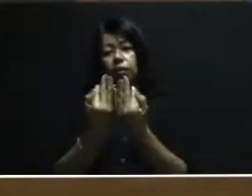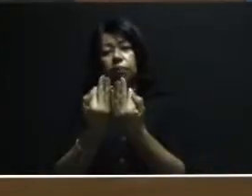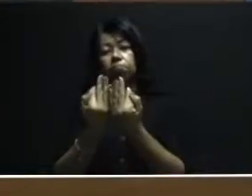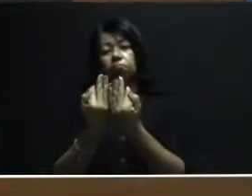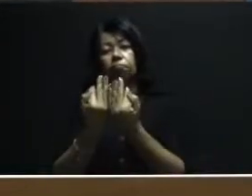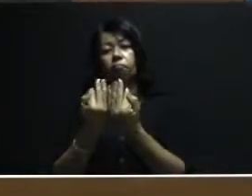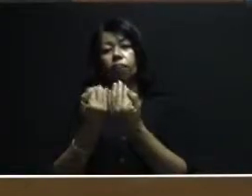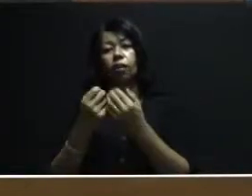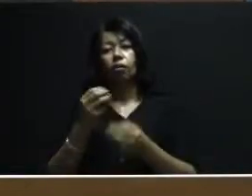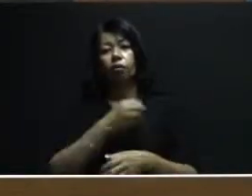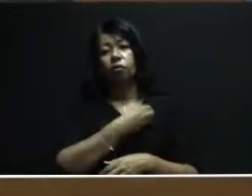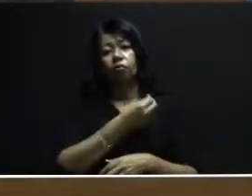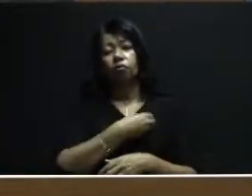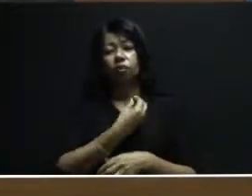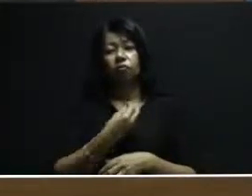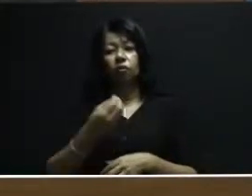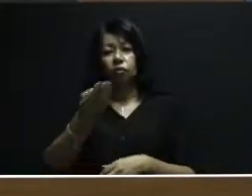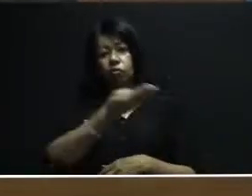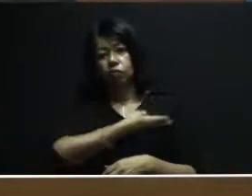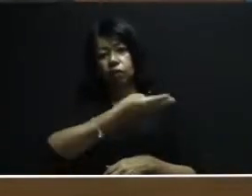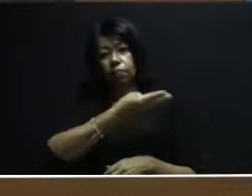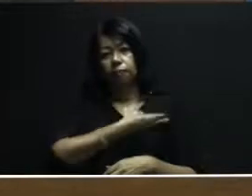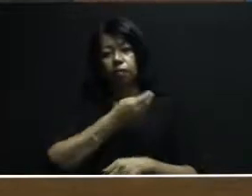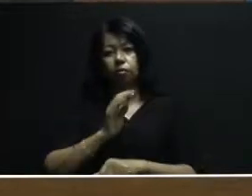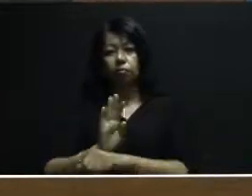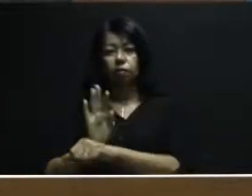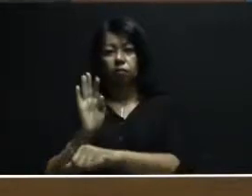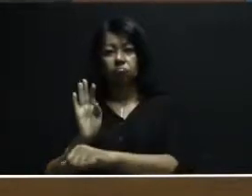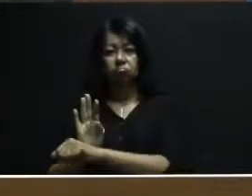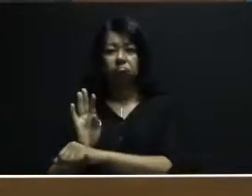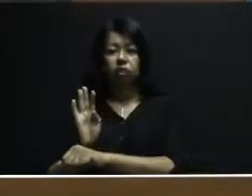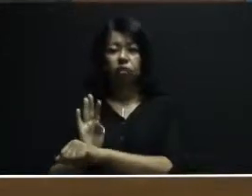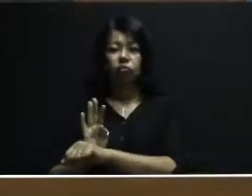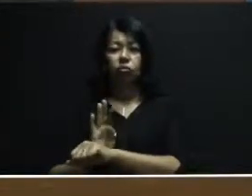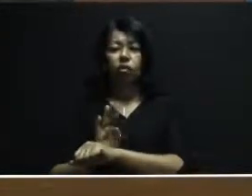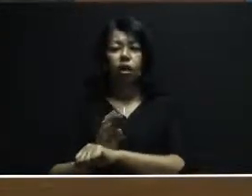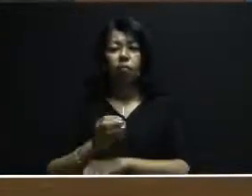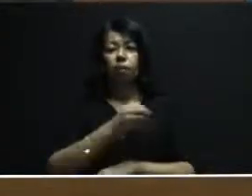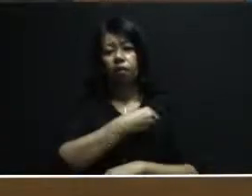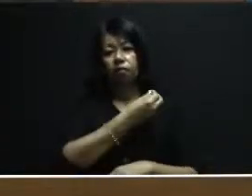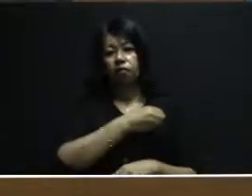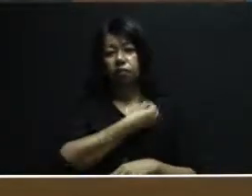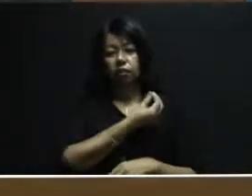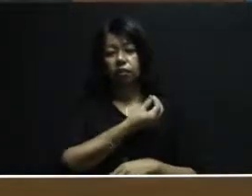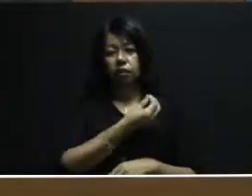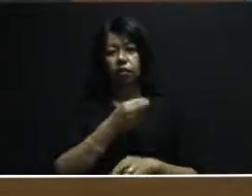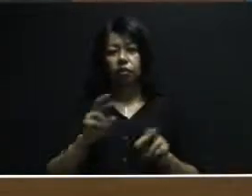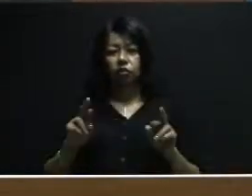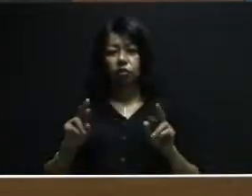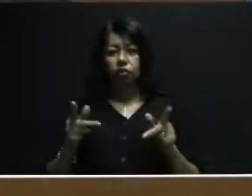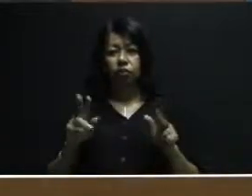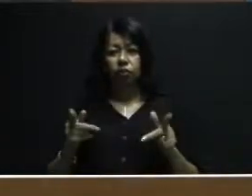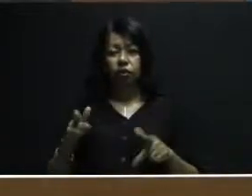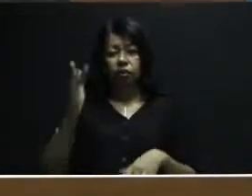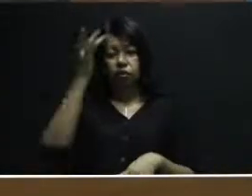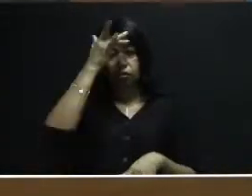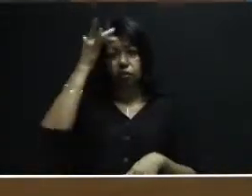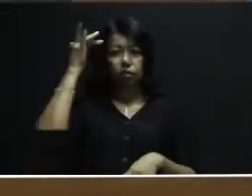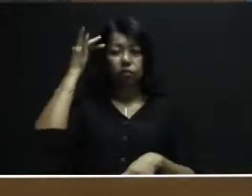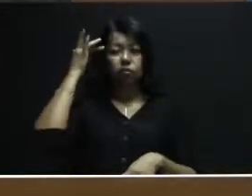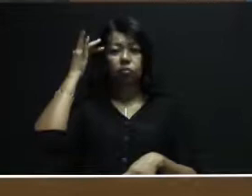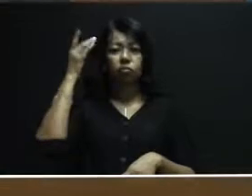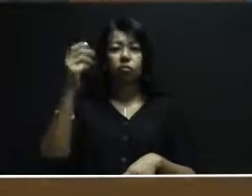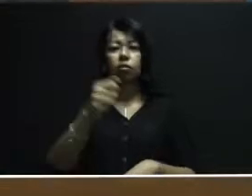ou convívio dos seus amigos em prol de proporcionar um estilo de vida diferente nas pessoas, nos